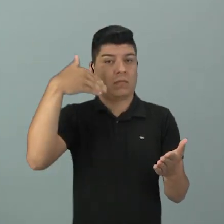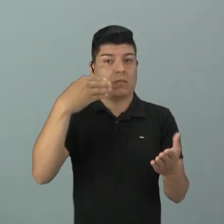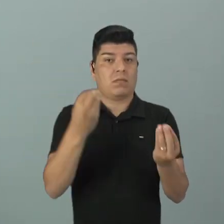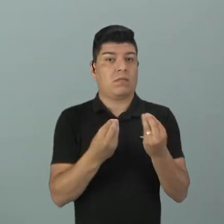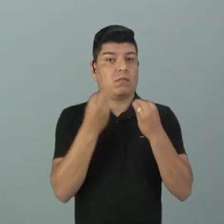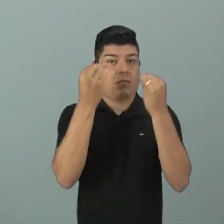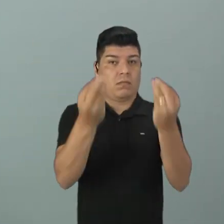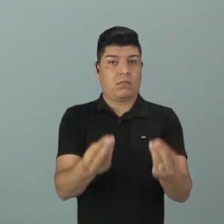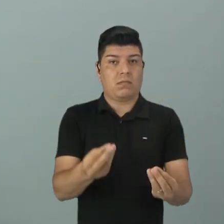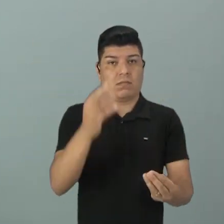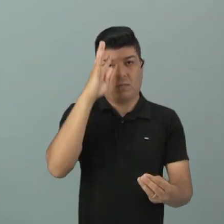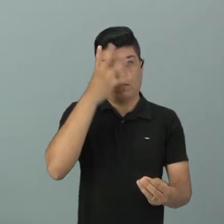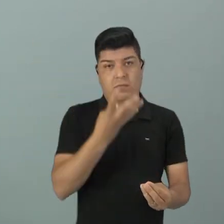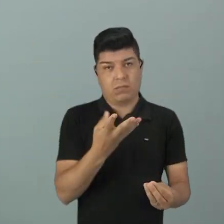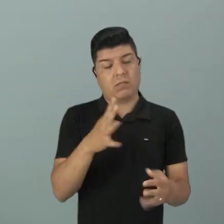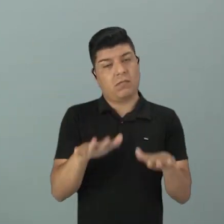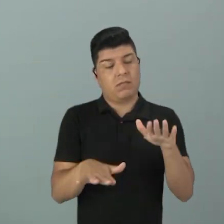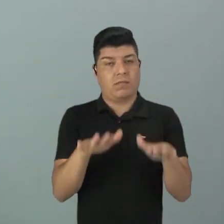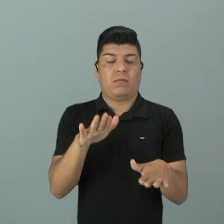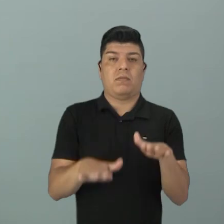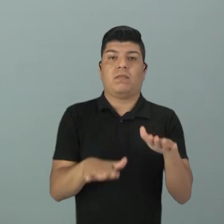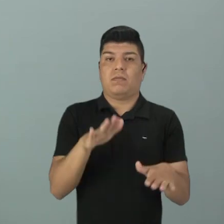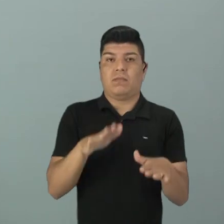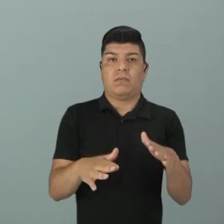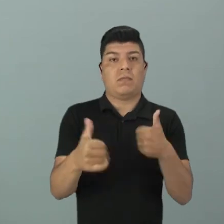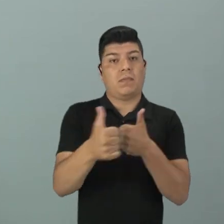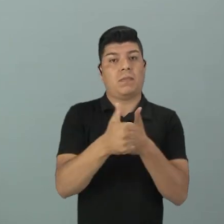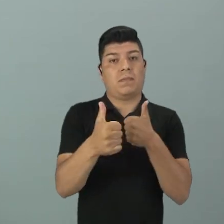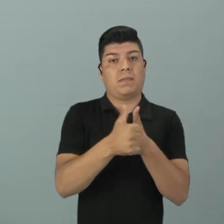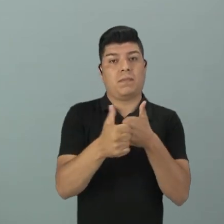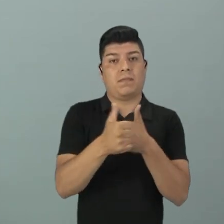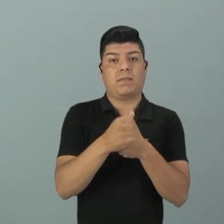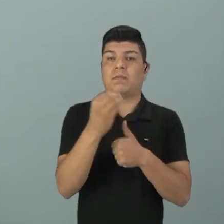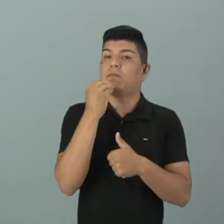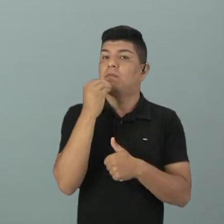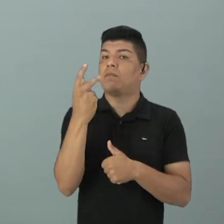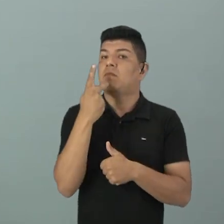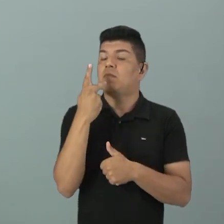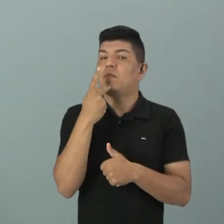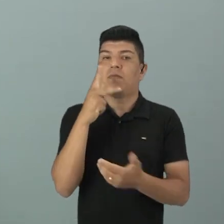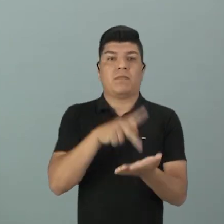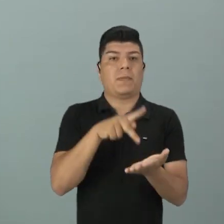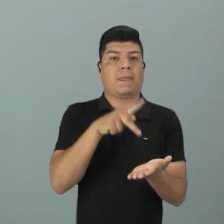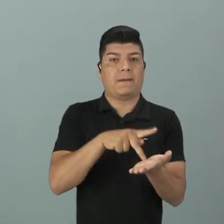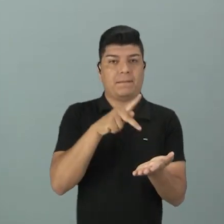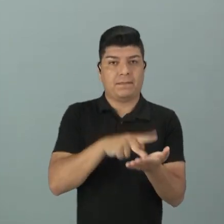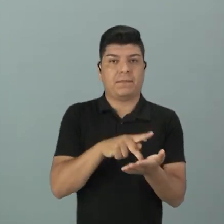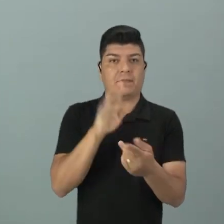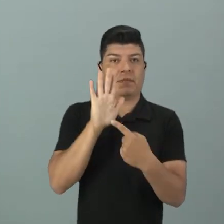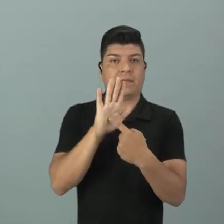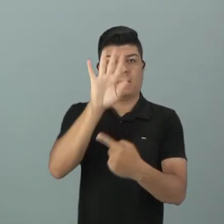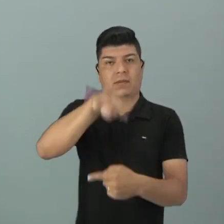dar resultados aí estimados, né, aproximados dessa probabilidade real que aparece